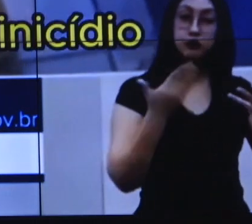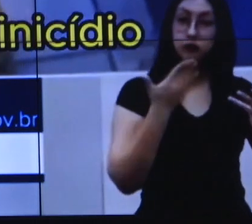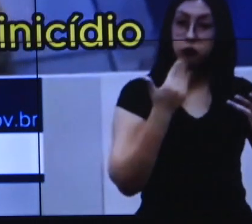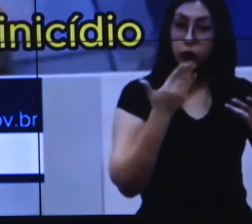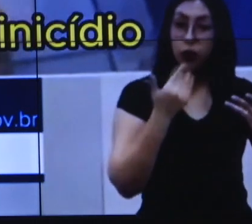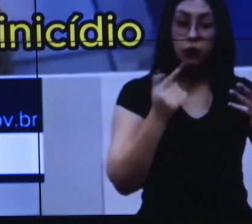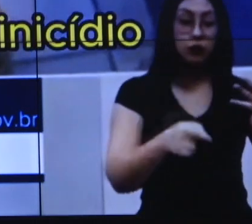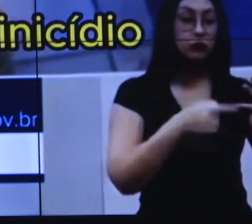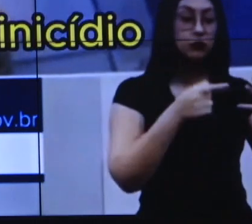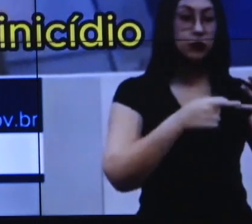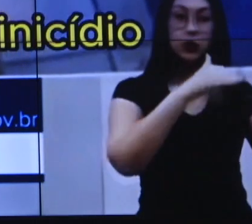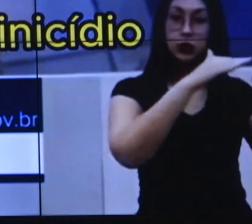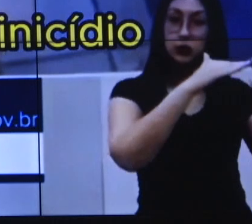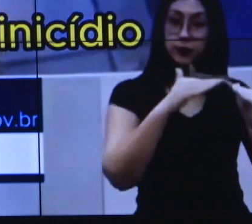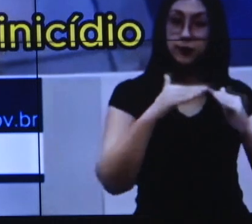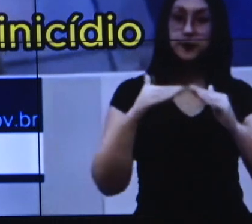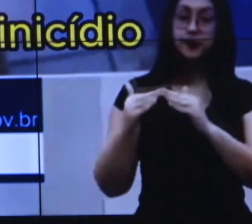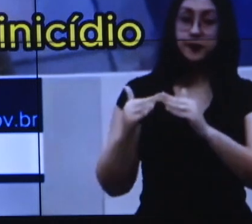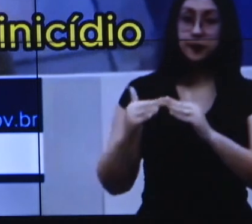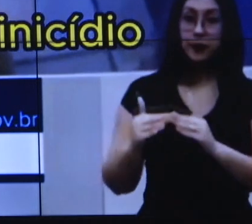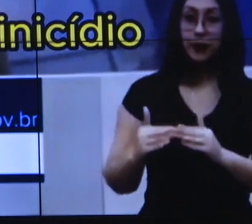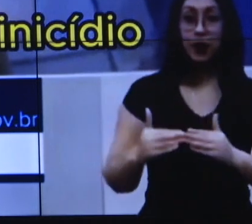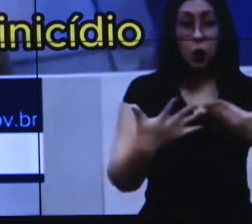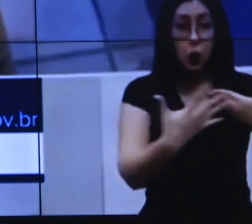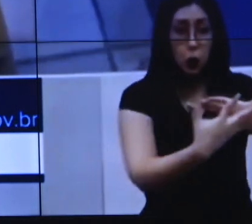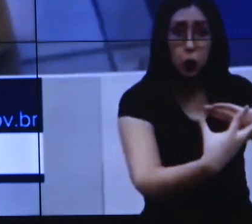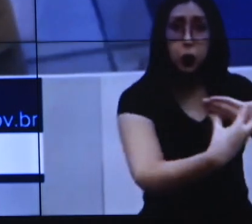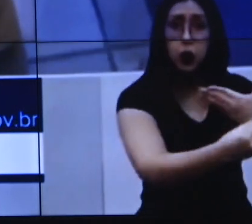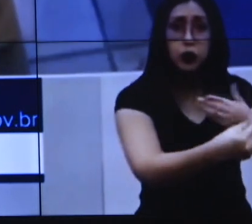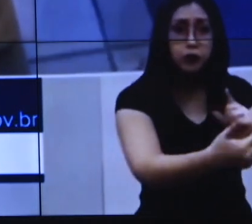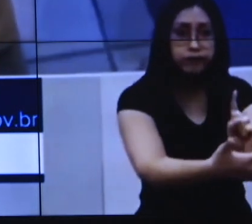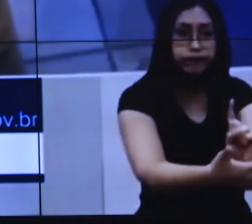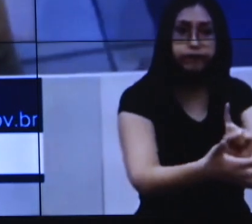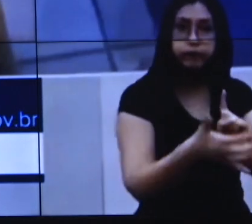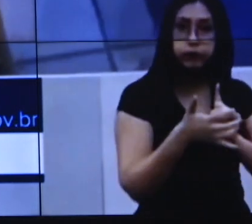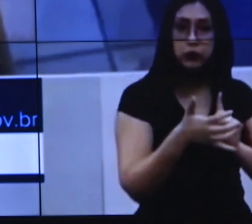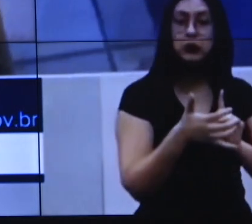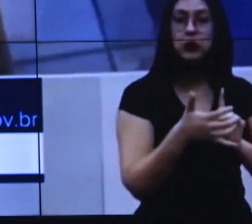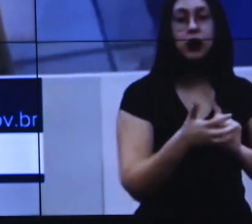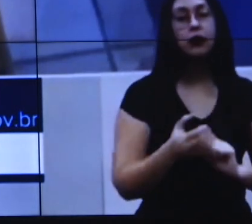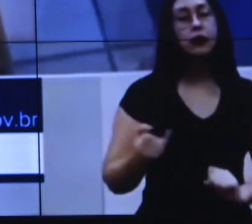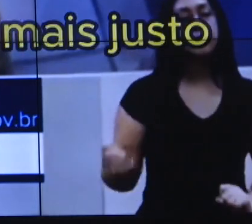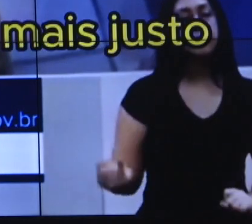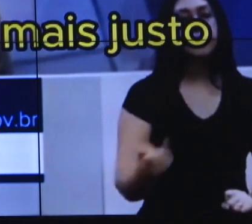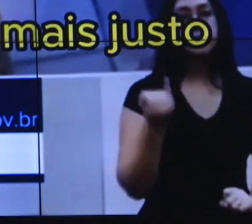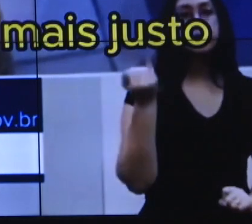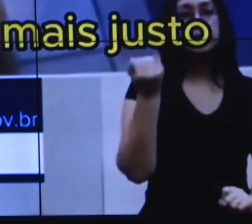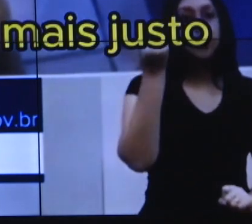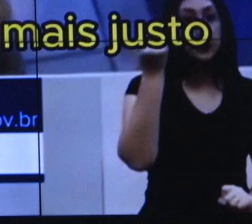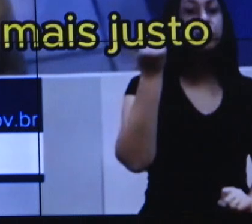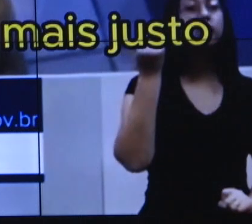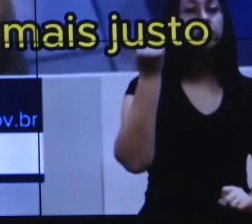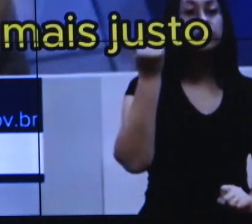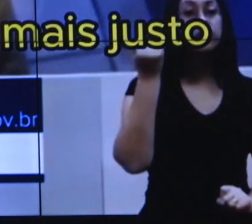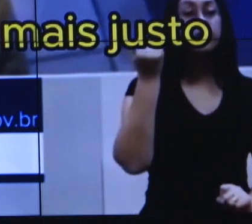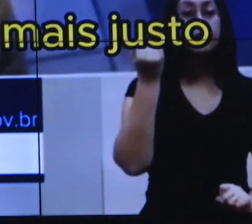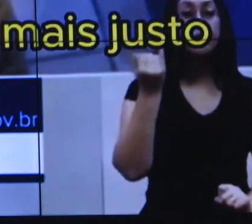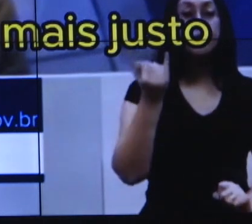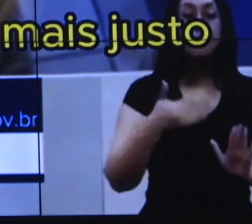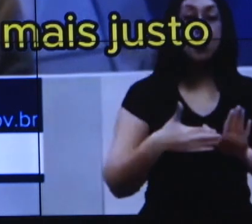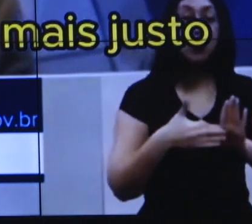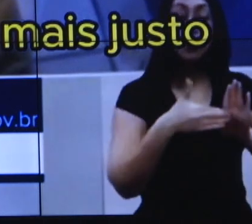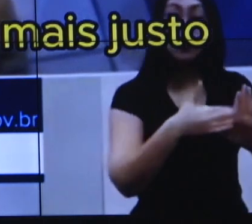O acolhimento aos órfãos do feminicídio é fundamental para dar oportunidade